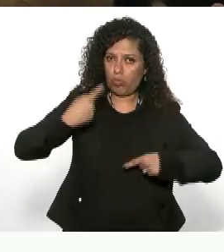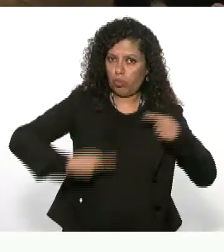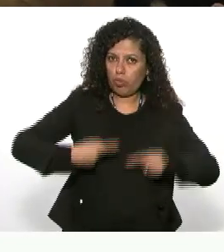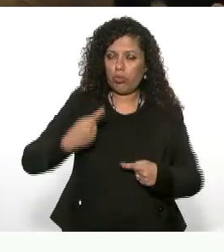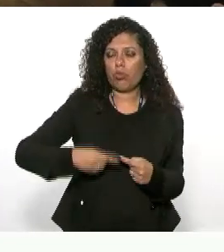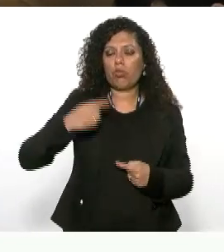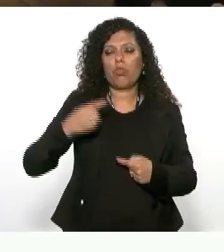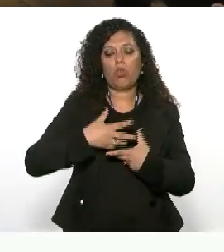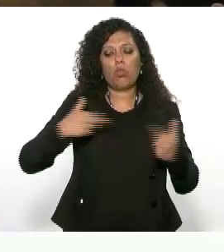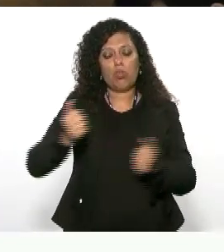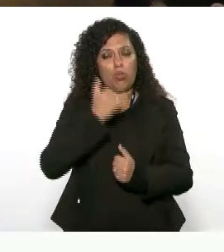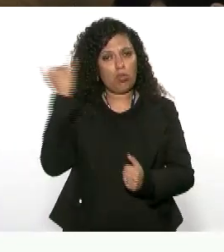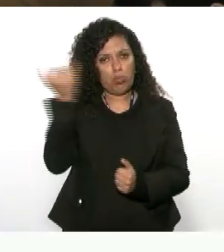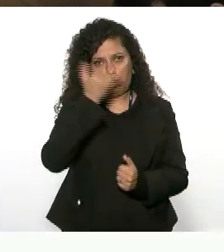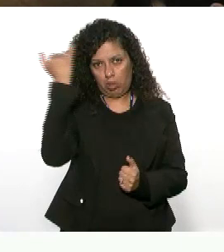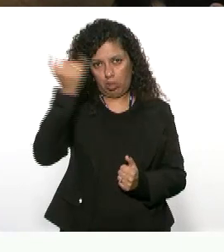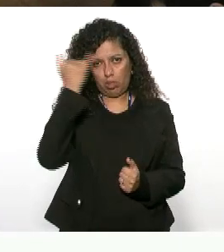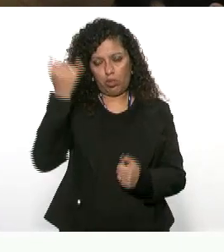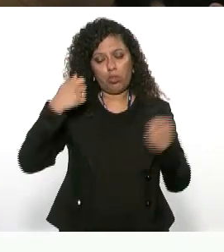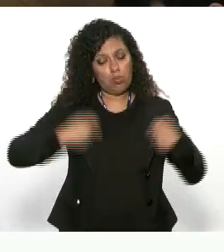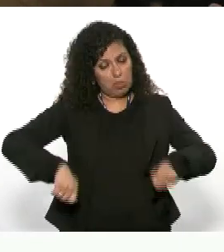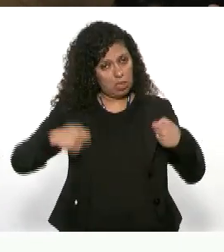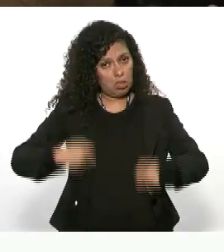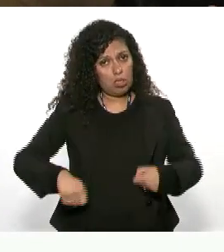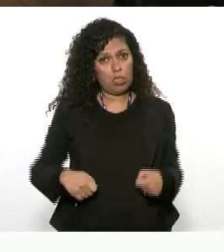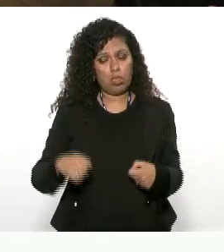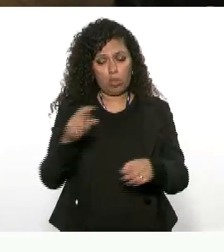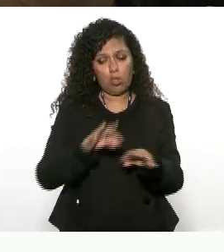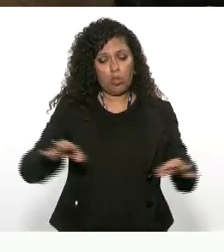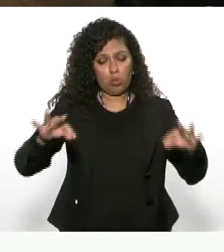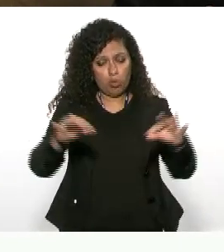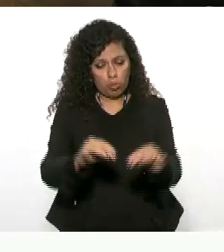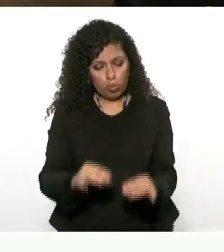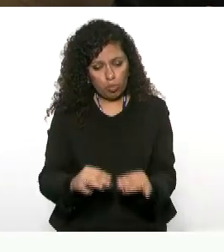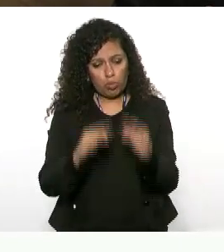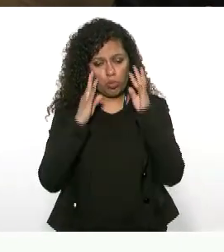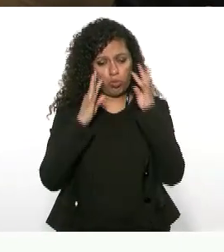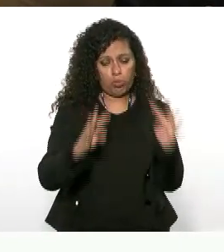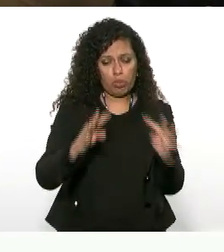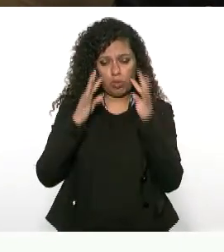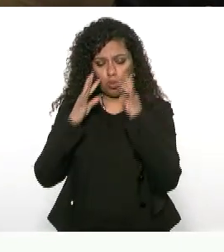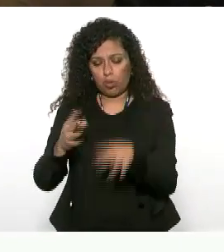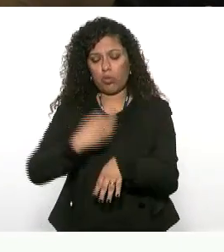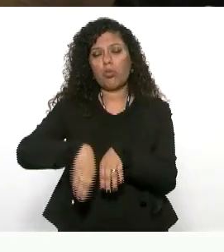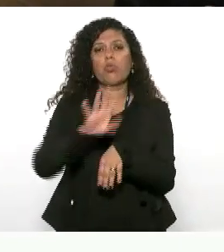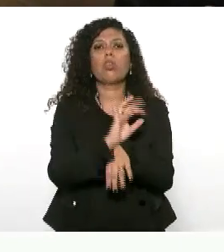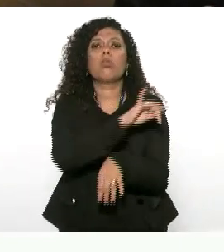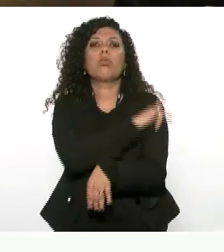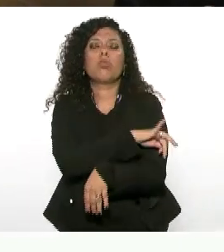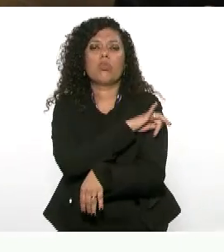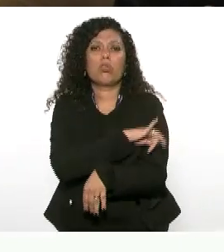tão fundamental e precisa que todos nos reunamos para conseguir fazer. O Estado do Rio de Janeiro passou há pouco tempo